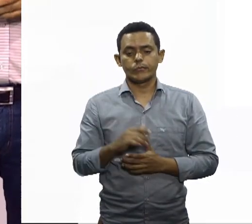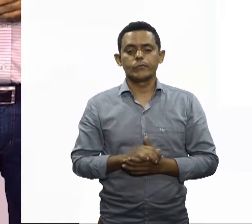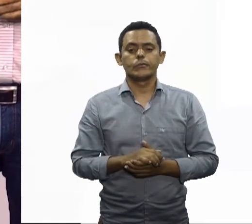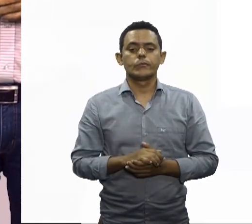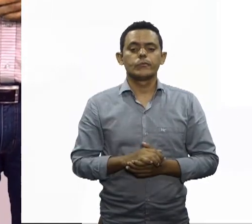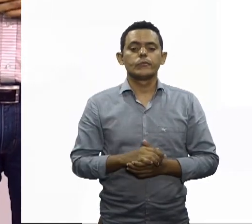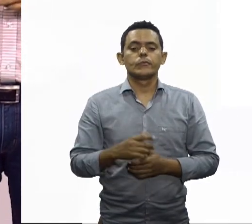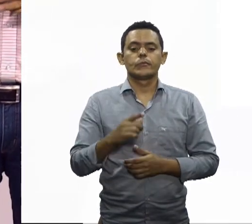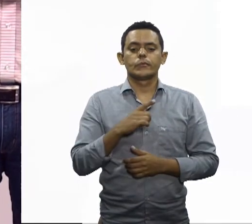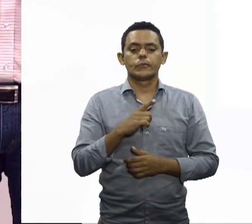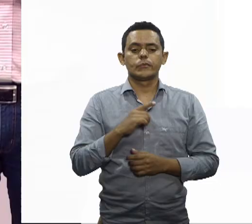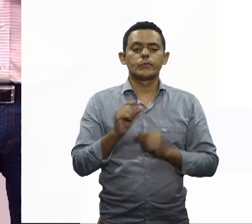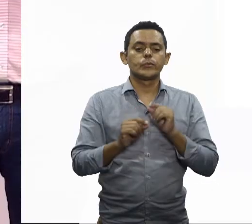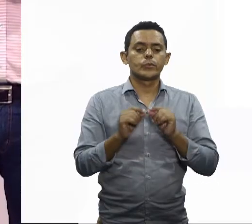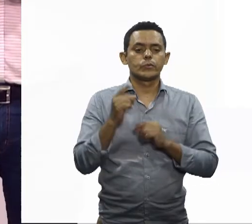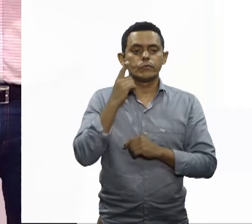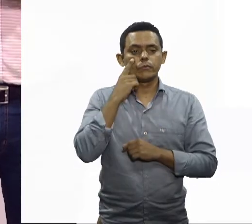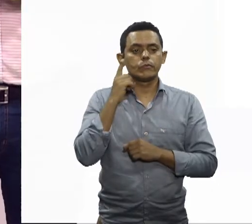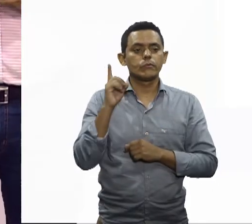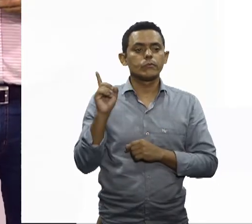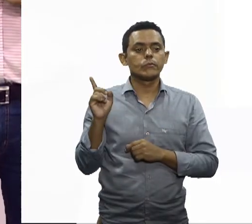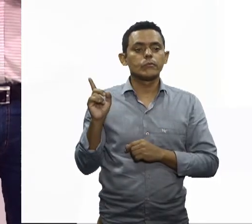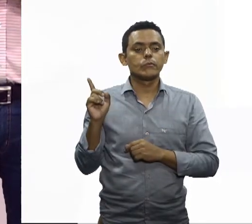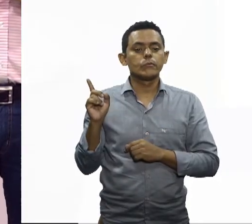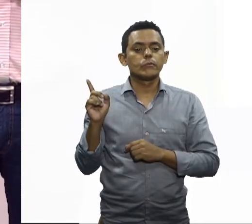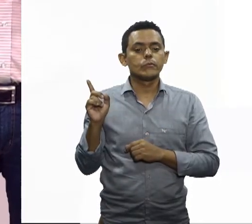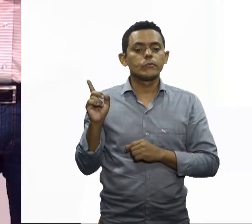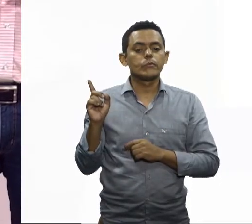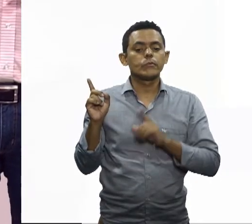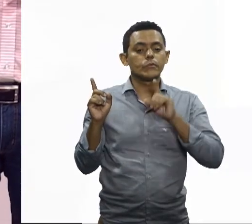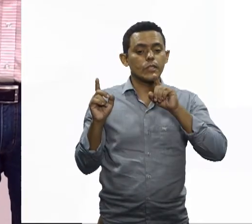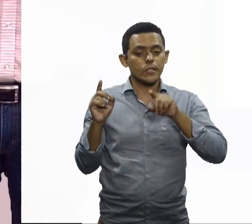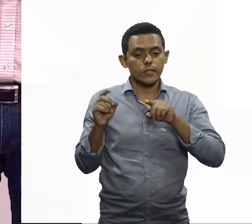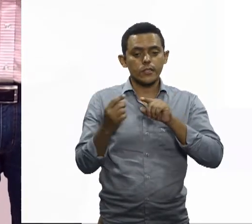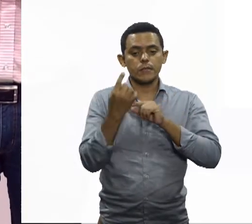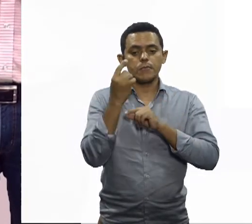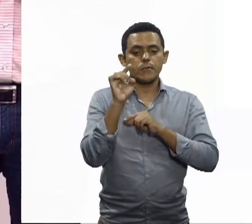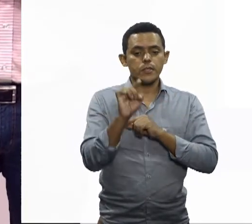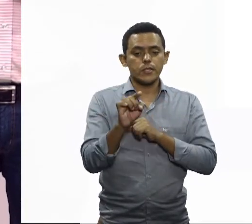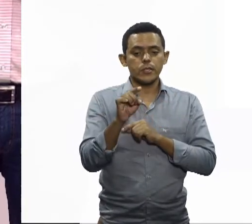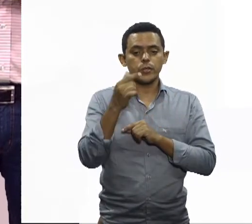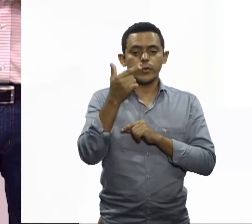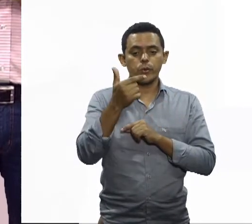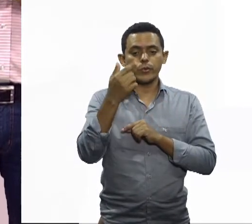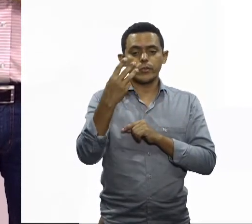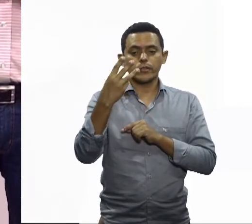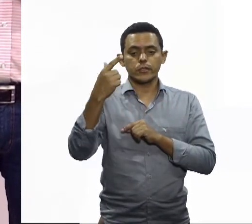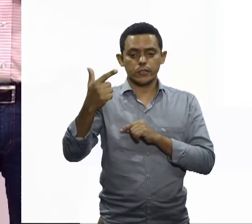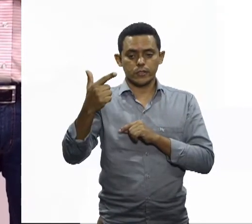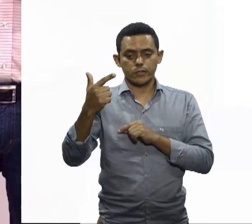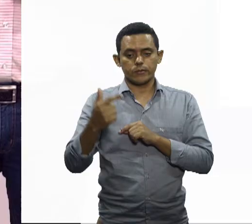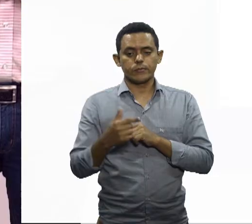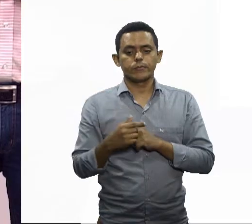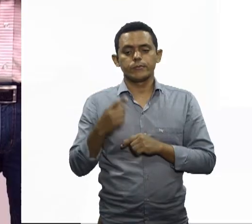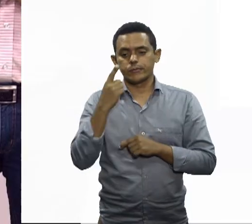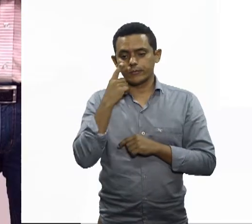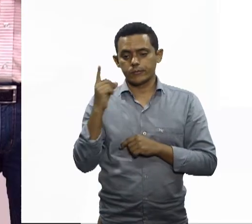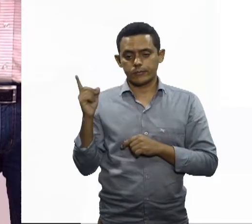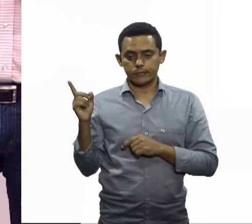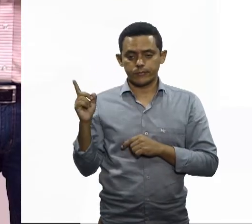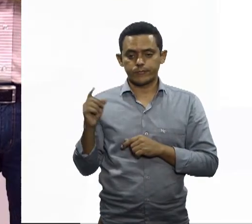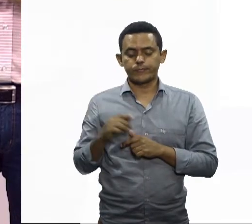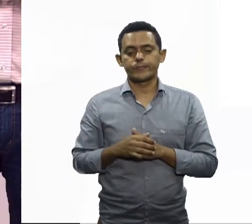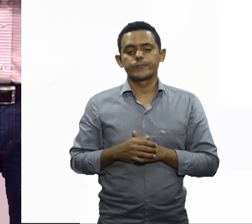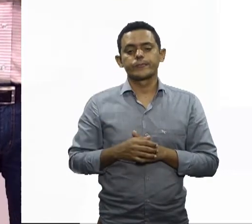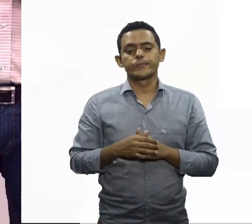ali, foi de a distância percorrida pela menina, foi 1.232 metros. Então, nós temos que passar